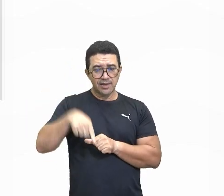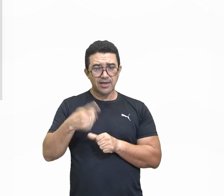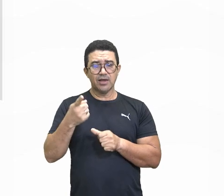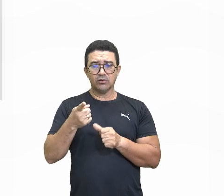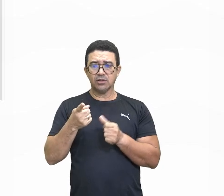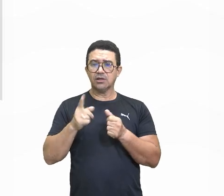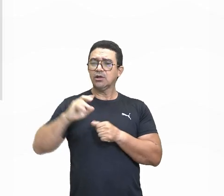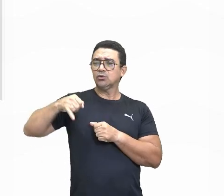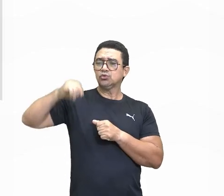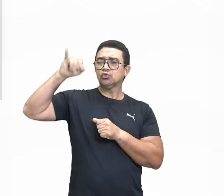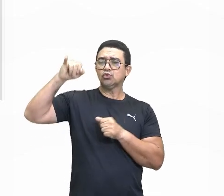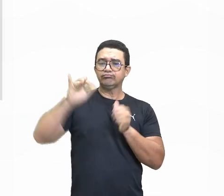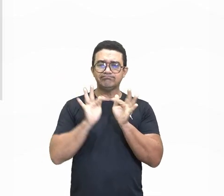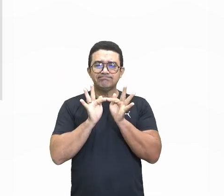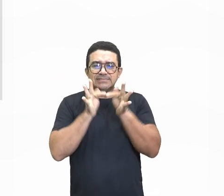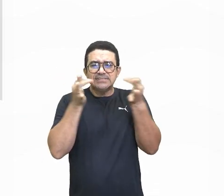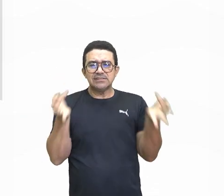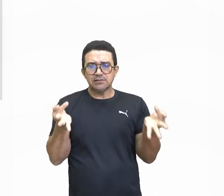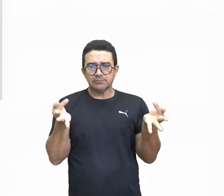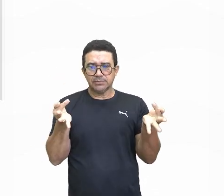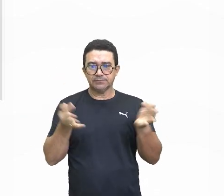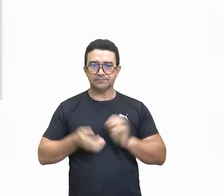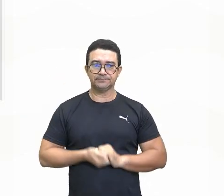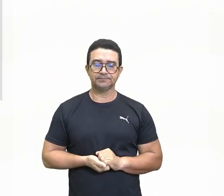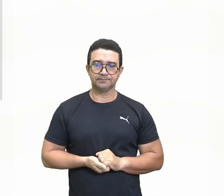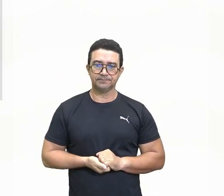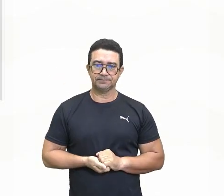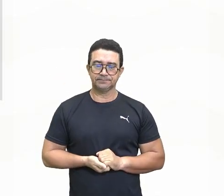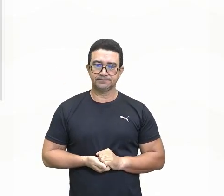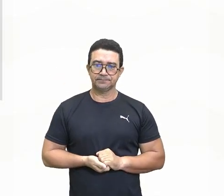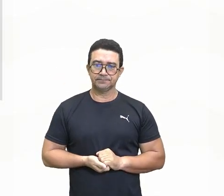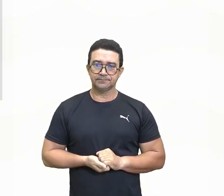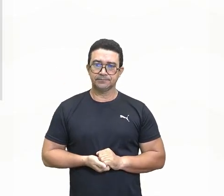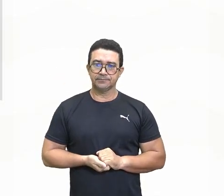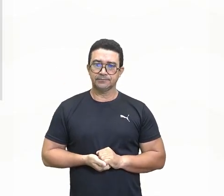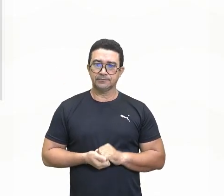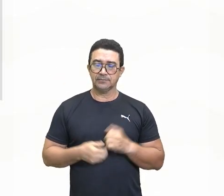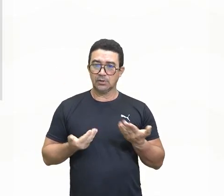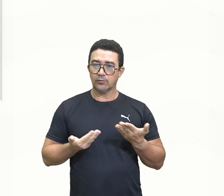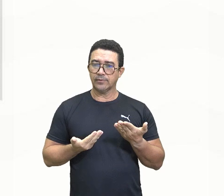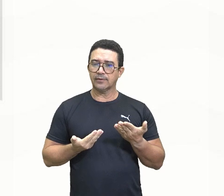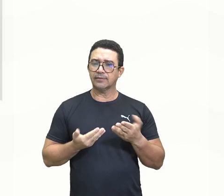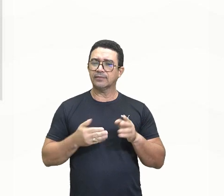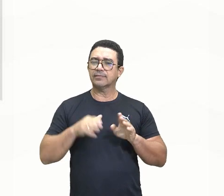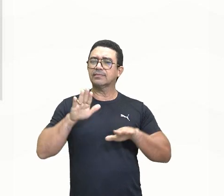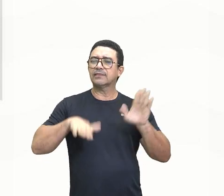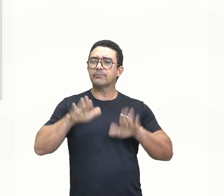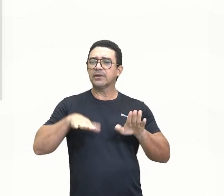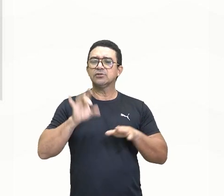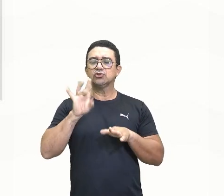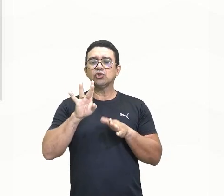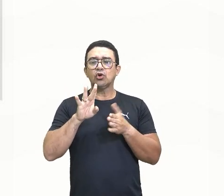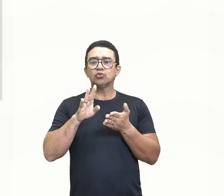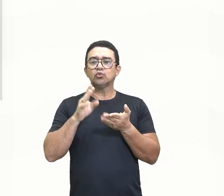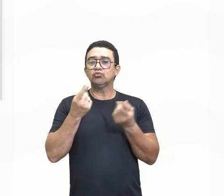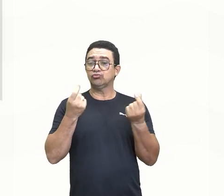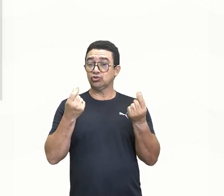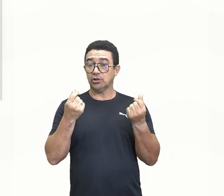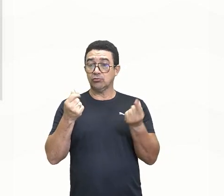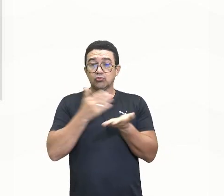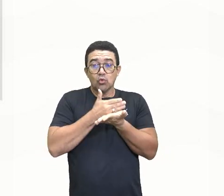simples. Certo? Então fica aí definido para vocês. Então ele depende apenas do valor